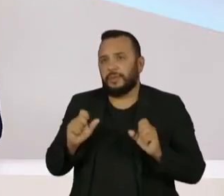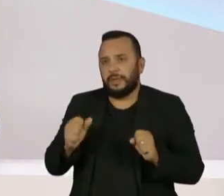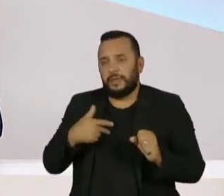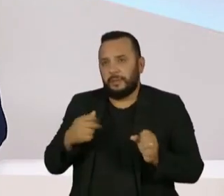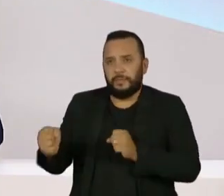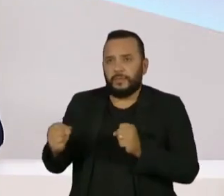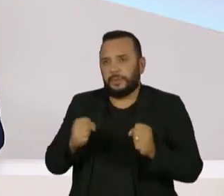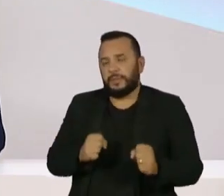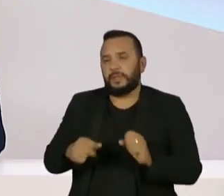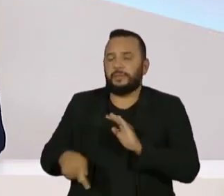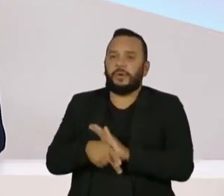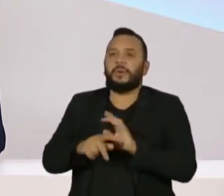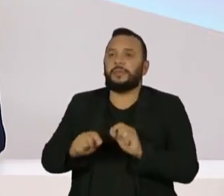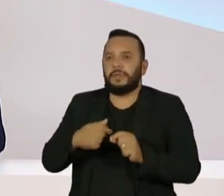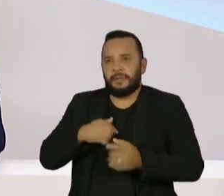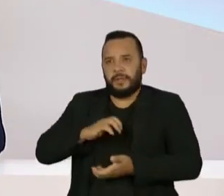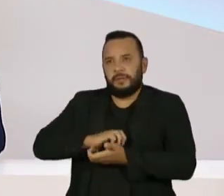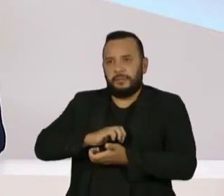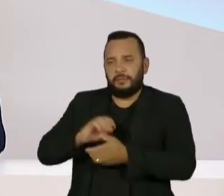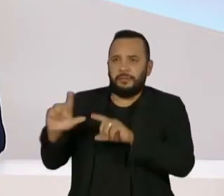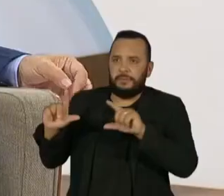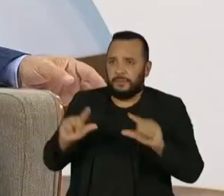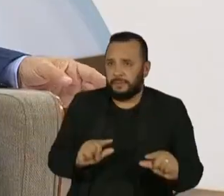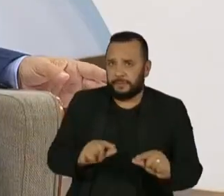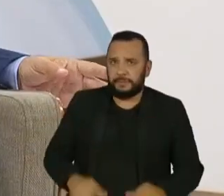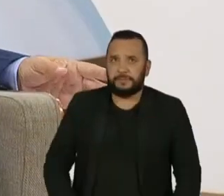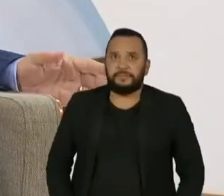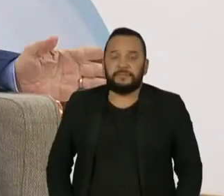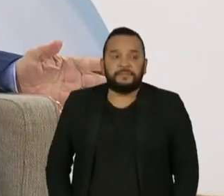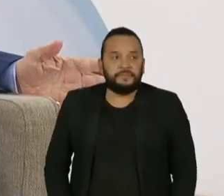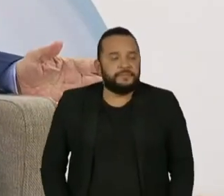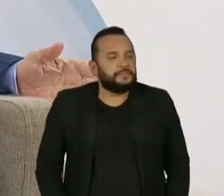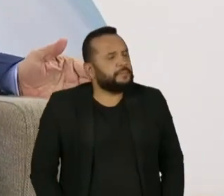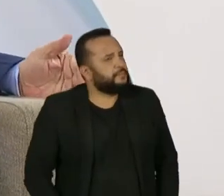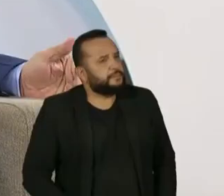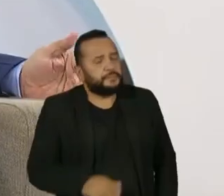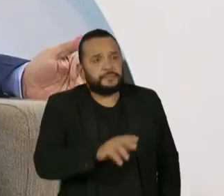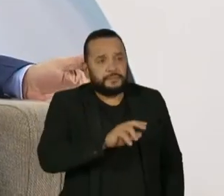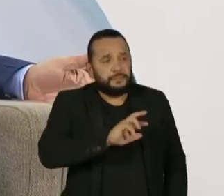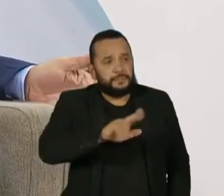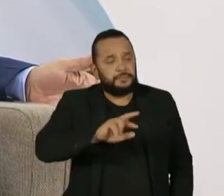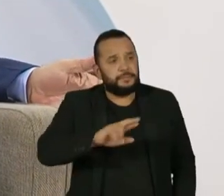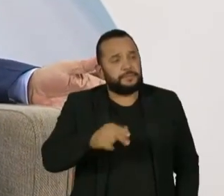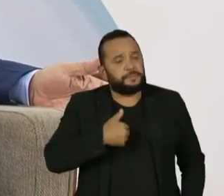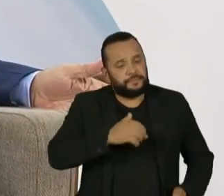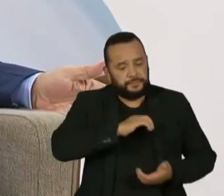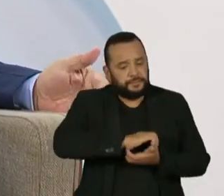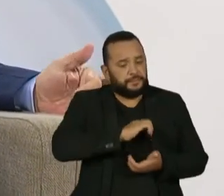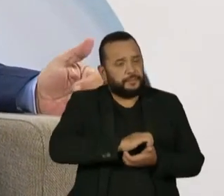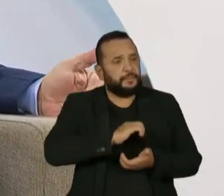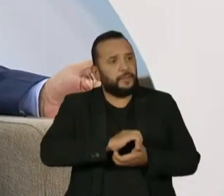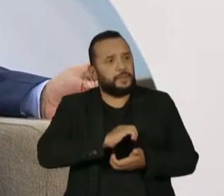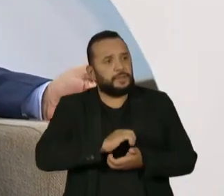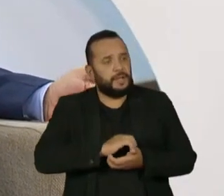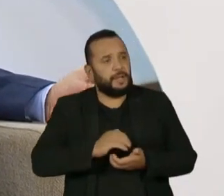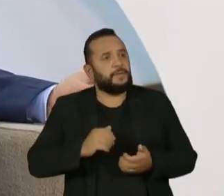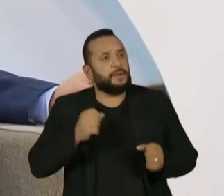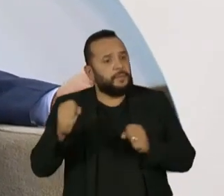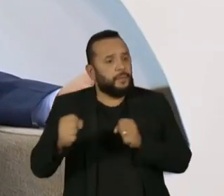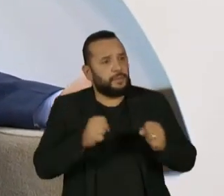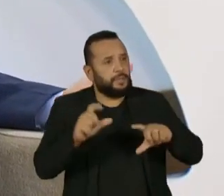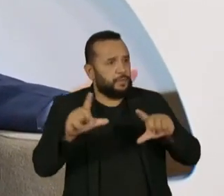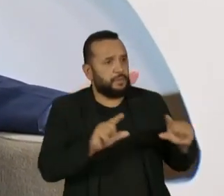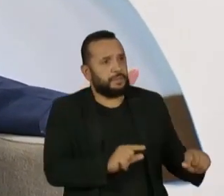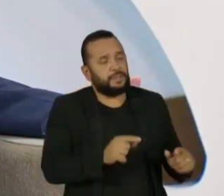poderes do Supremo de alguma maneira nesses episódios? Ricardo, não se trata de reduzir o poder do Supremo, se trata de cumprir a Constituição, porque a Constituição é muito